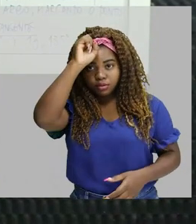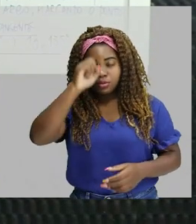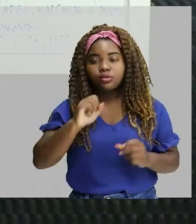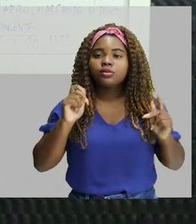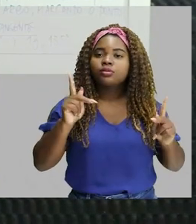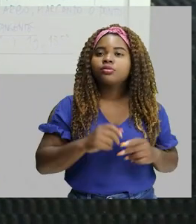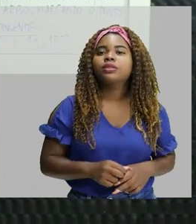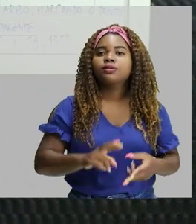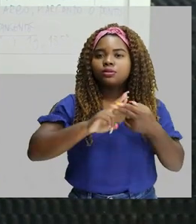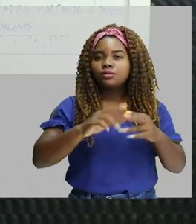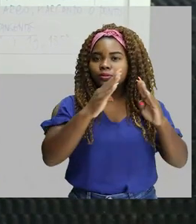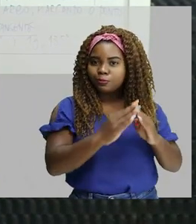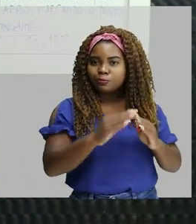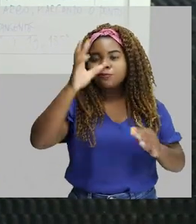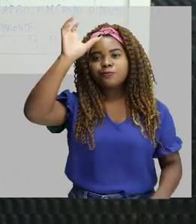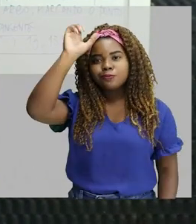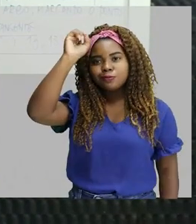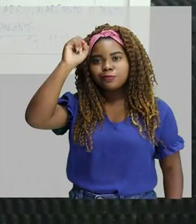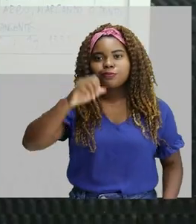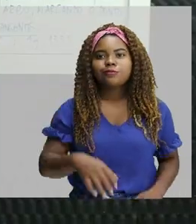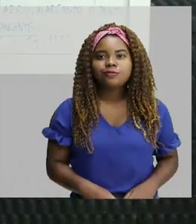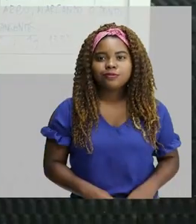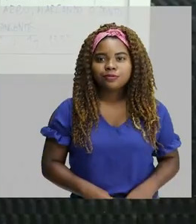entendido # fique em casa